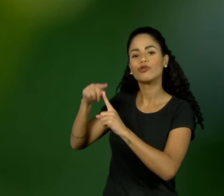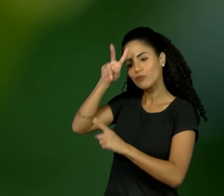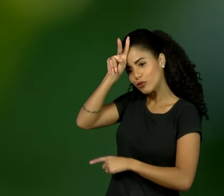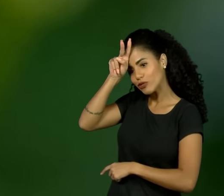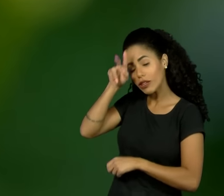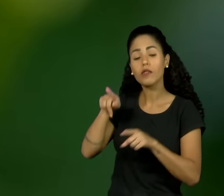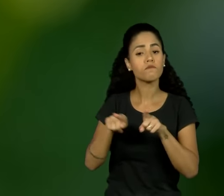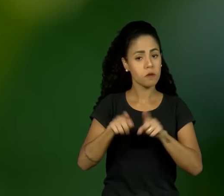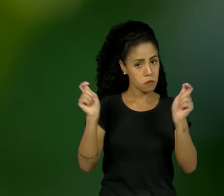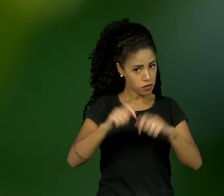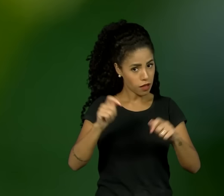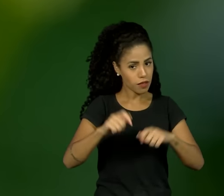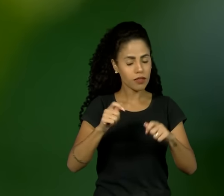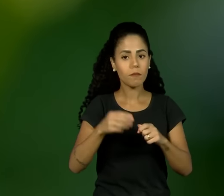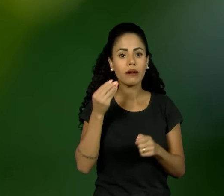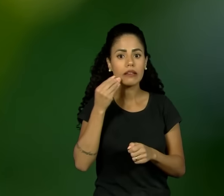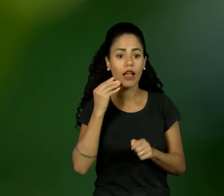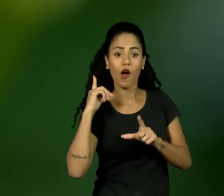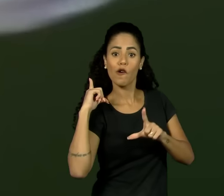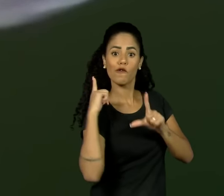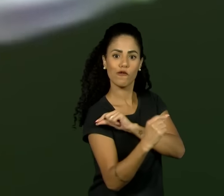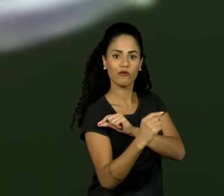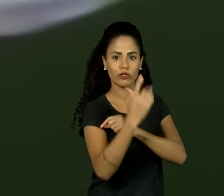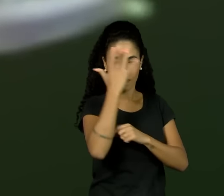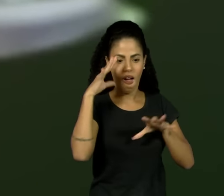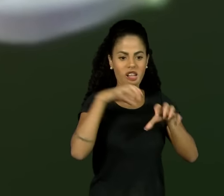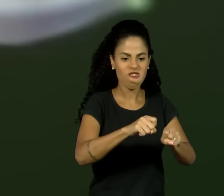Serve também para escapar de predadores.